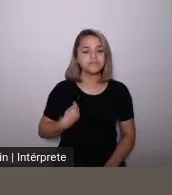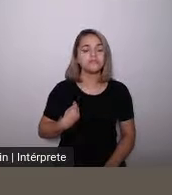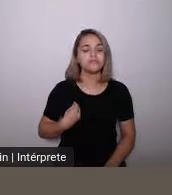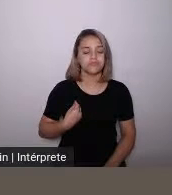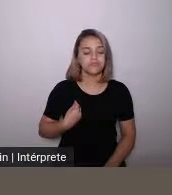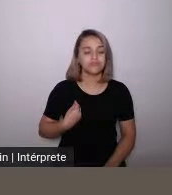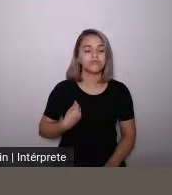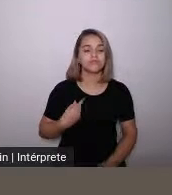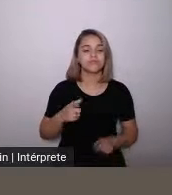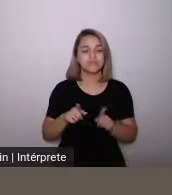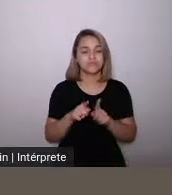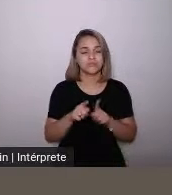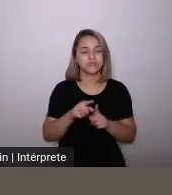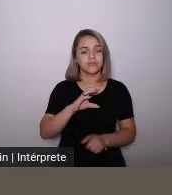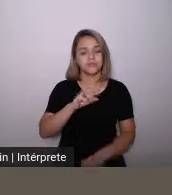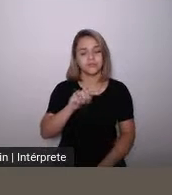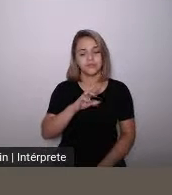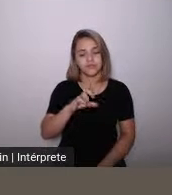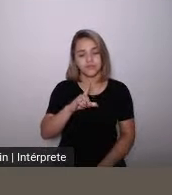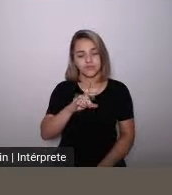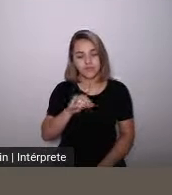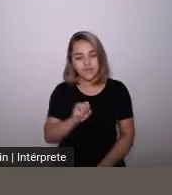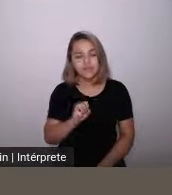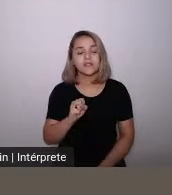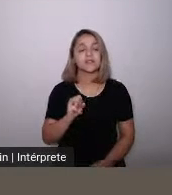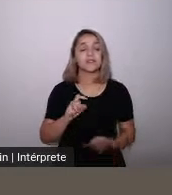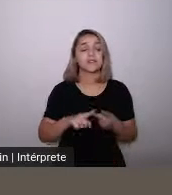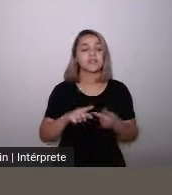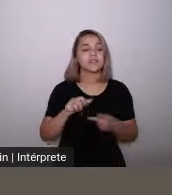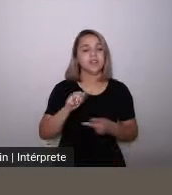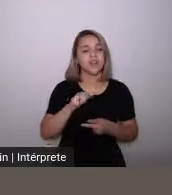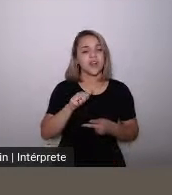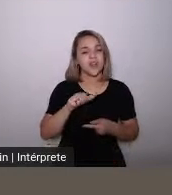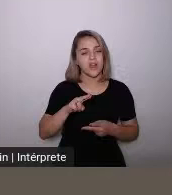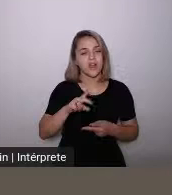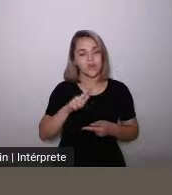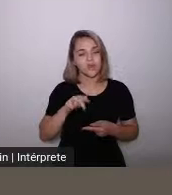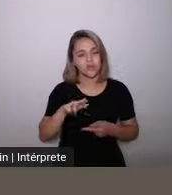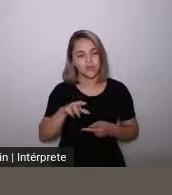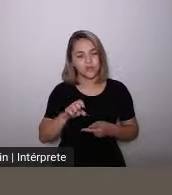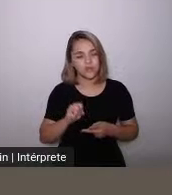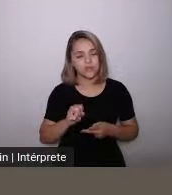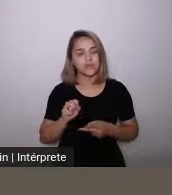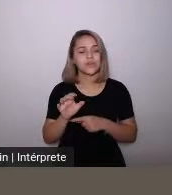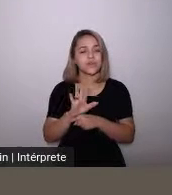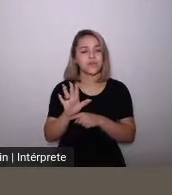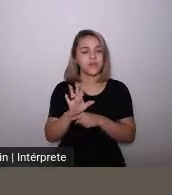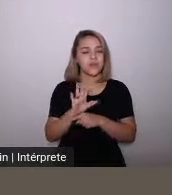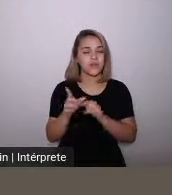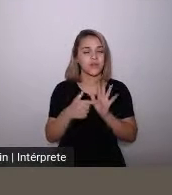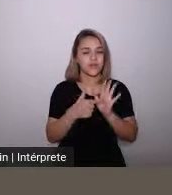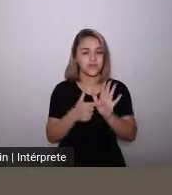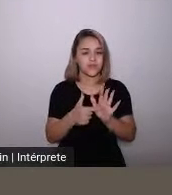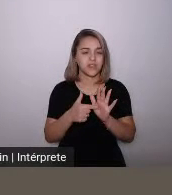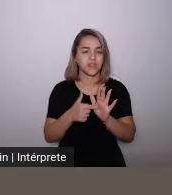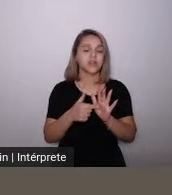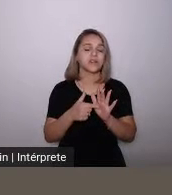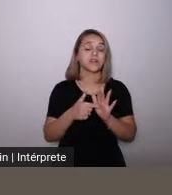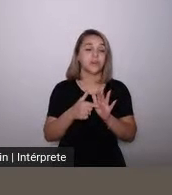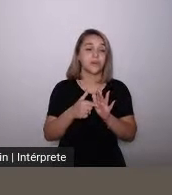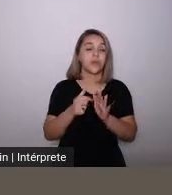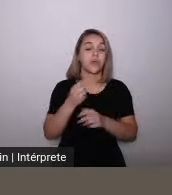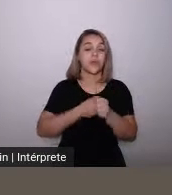também já estudou. O Sandra, quando o filme é exibido em 22, em 2 de junho